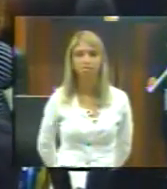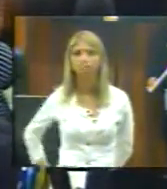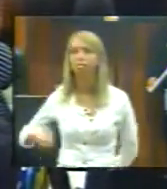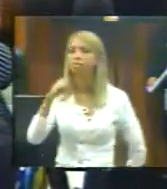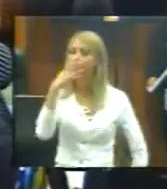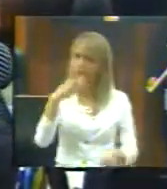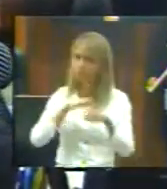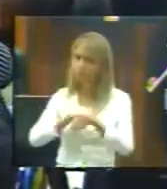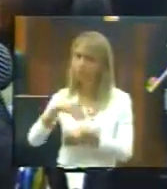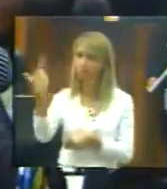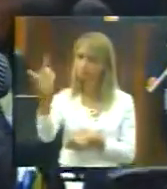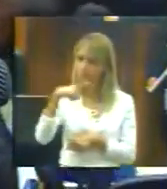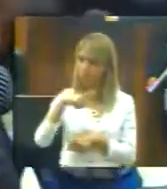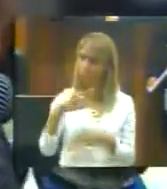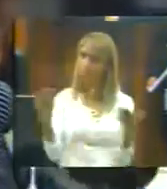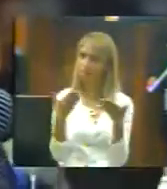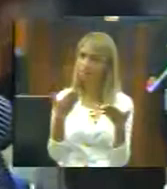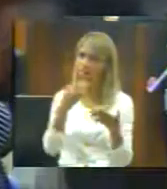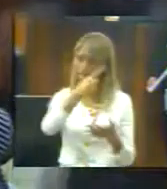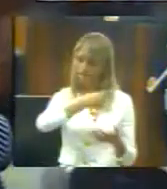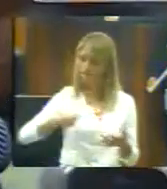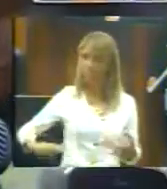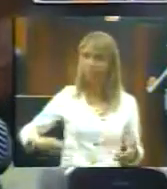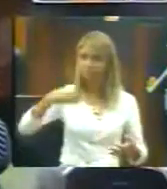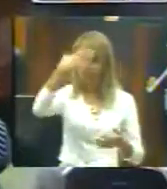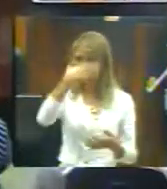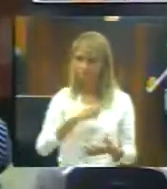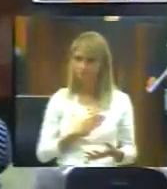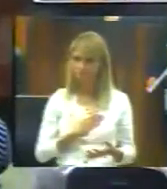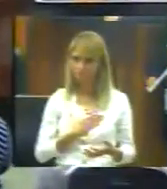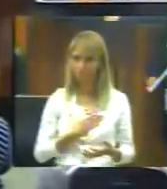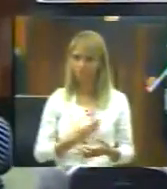Boa noite novamente, agora como presidente da mesa diretora.